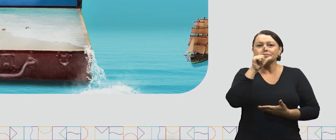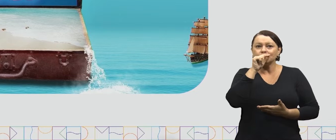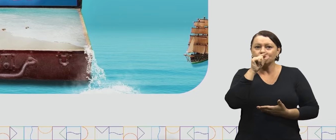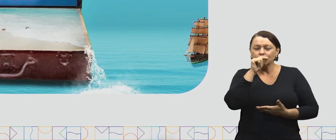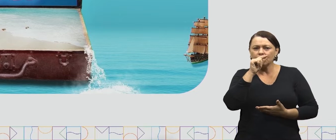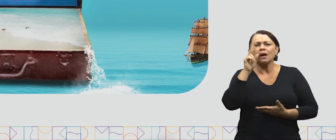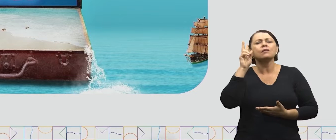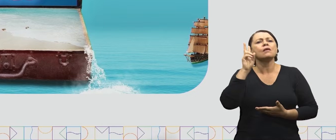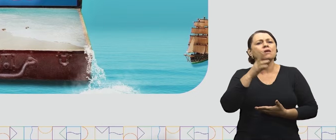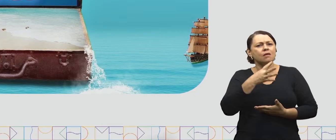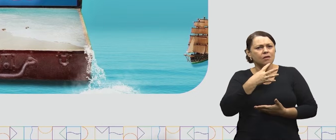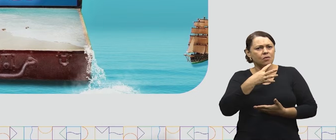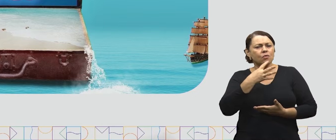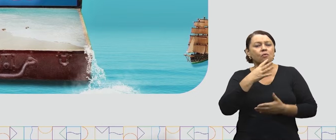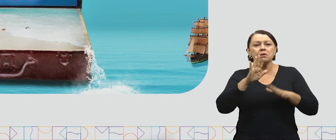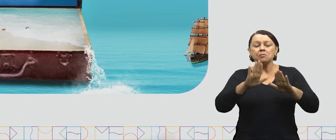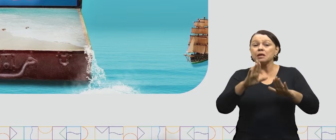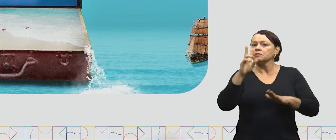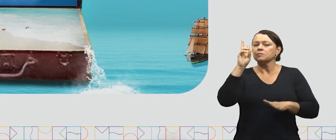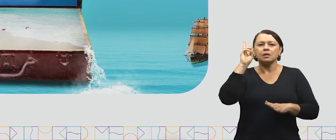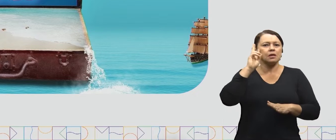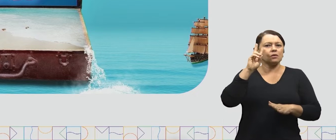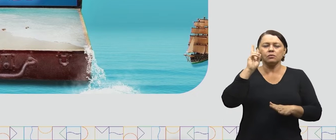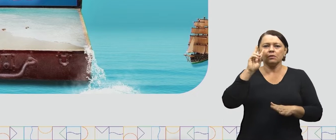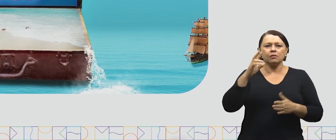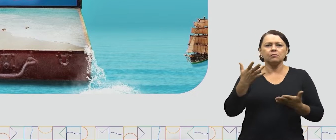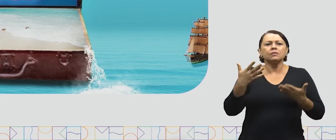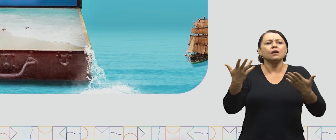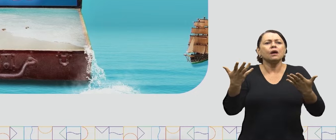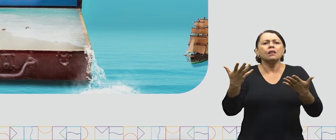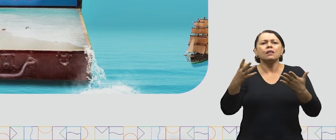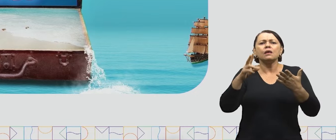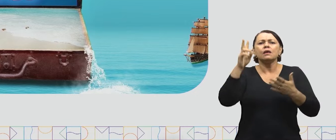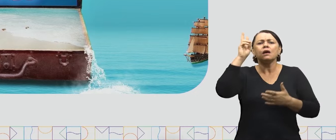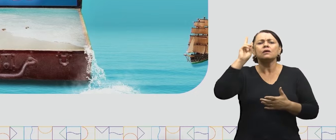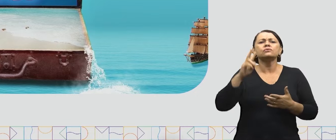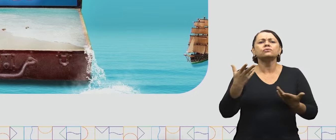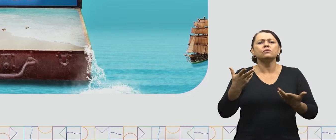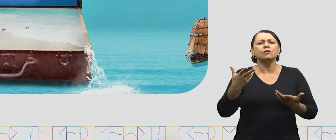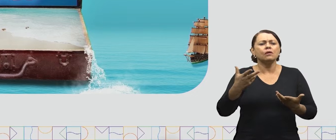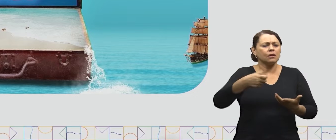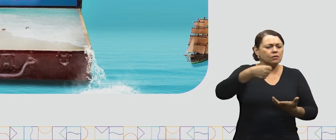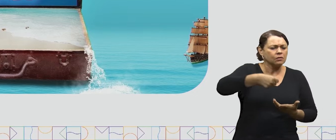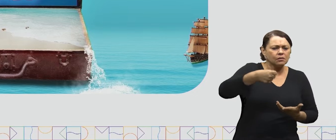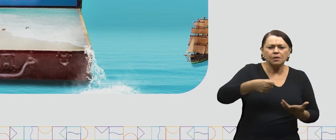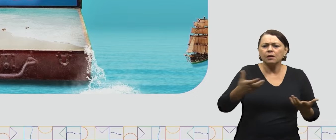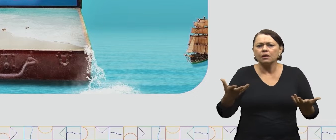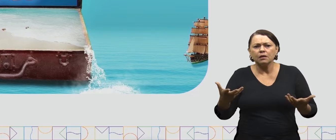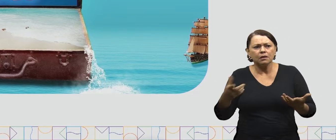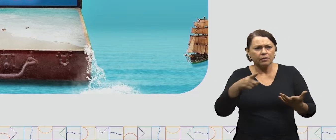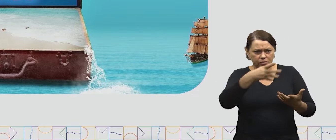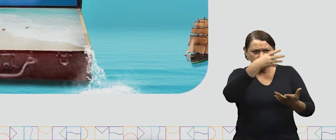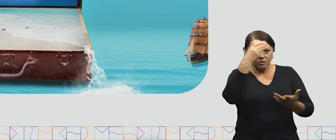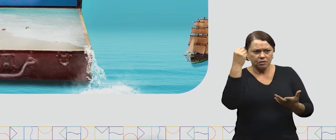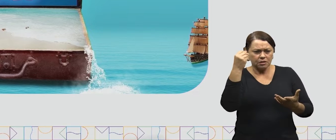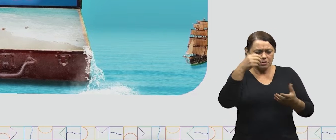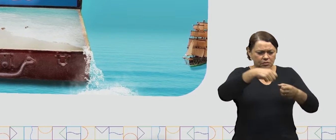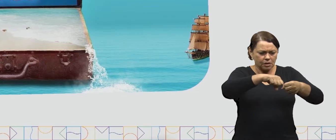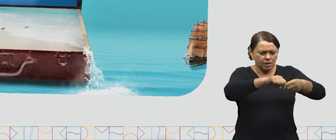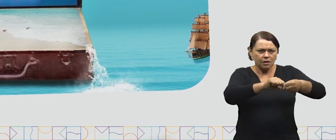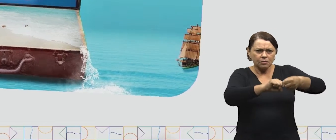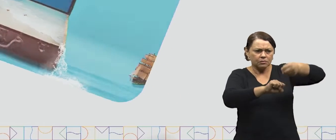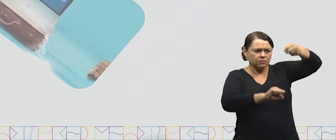não me lembro muito bem dela. E você? Ué, mas cadê o resto da história, dona Maleta? Por acaso você deixou aí